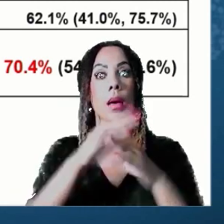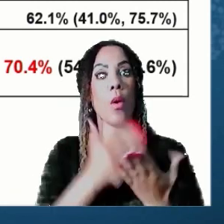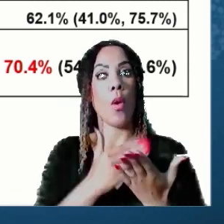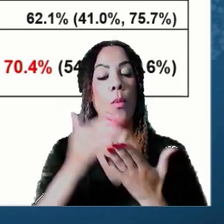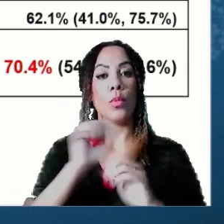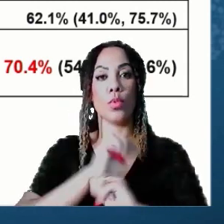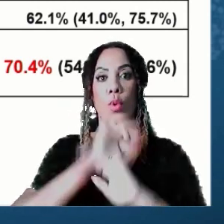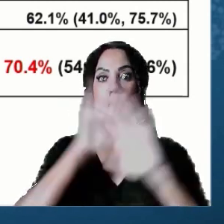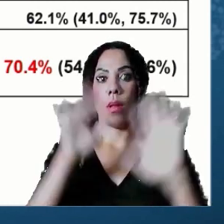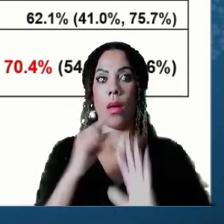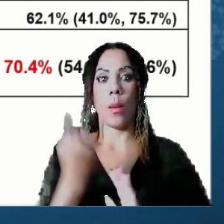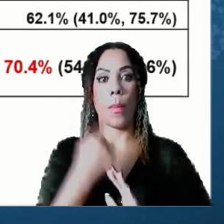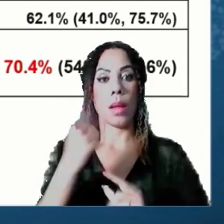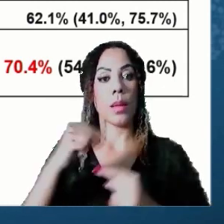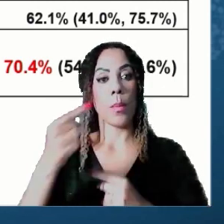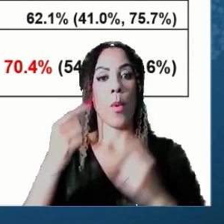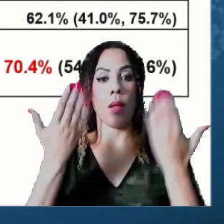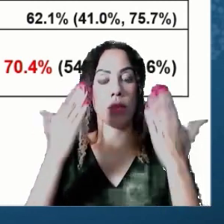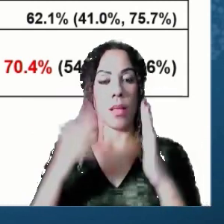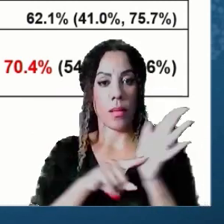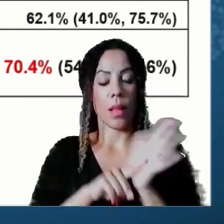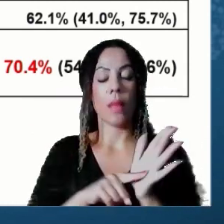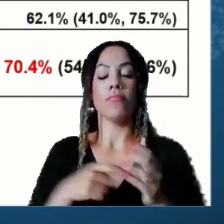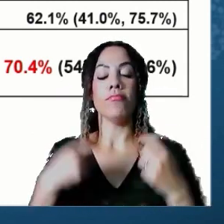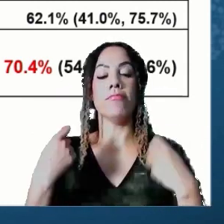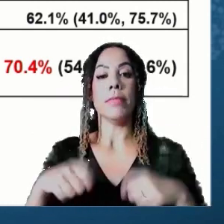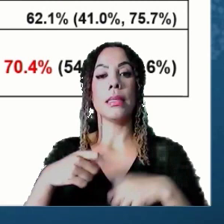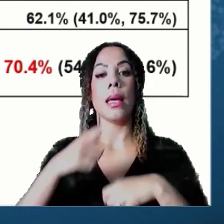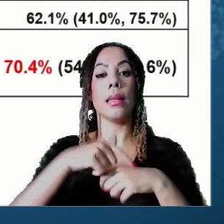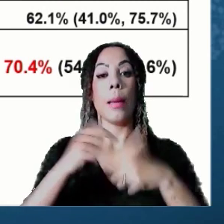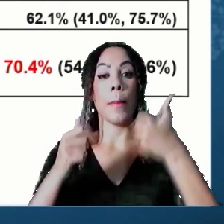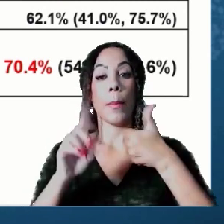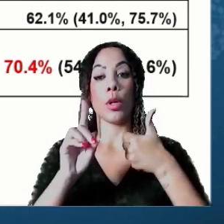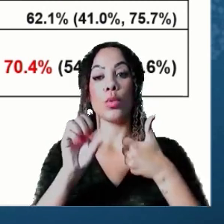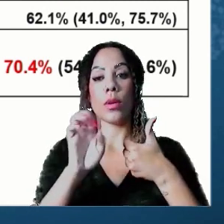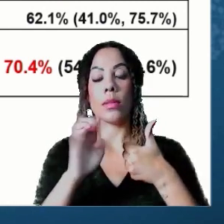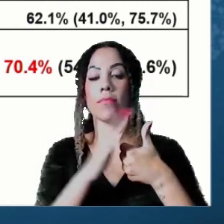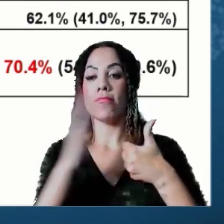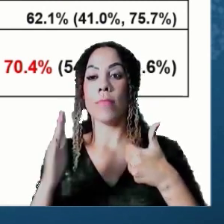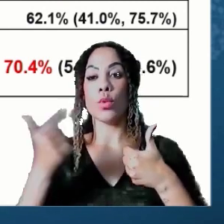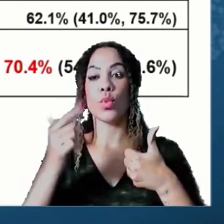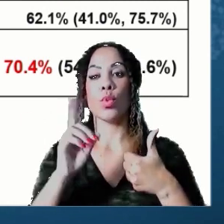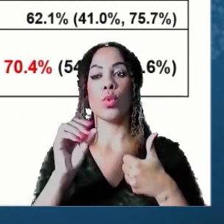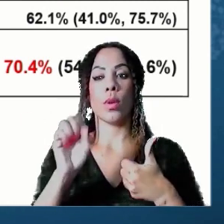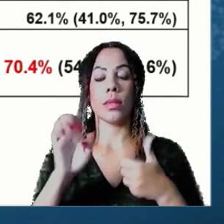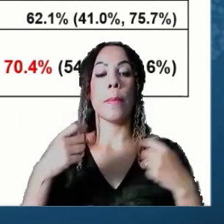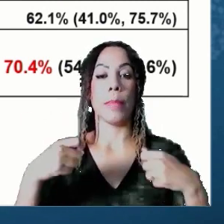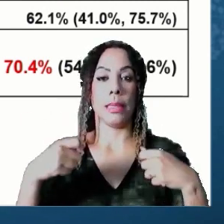a gente, depois de análise, que tinha que haver um intervalo entre a primeira dose e a segunda dose. Então, se